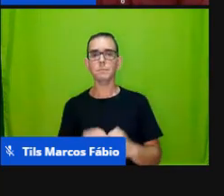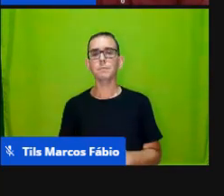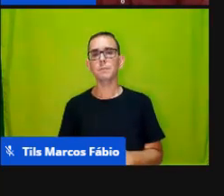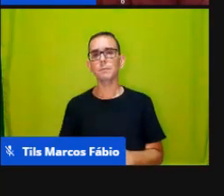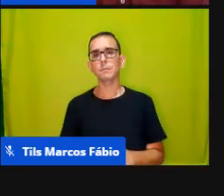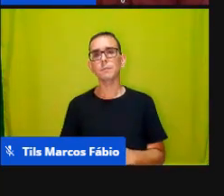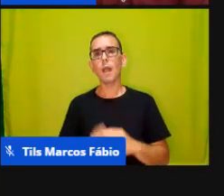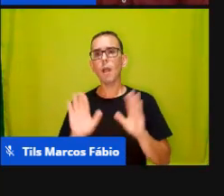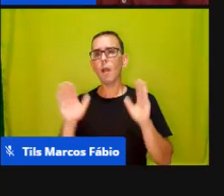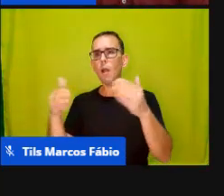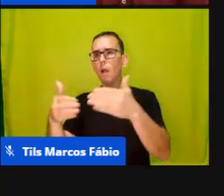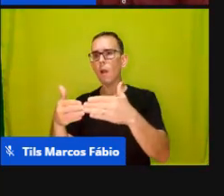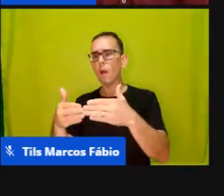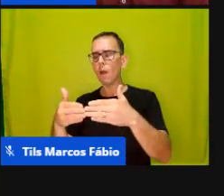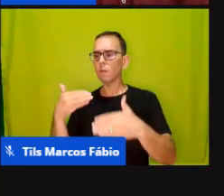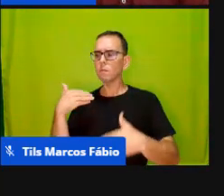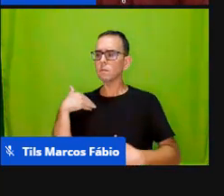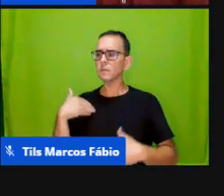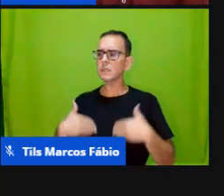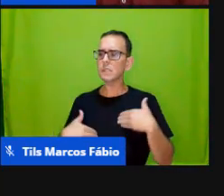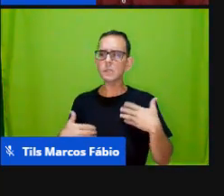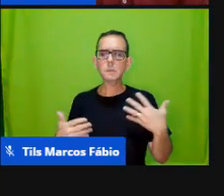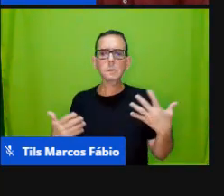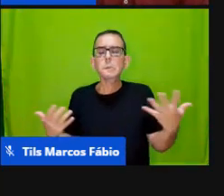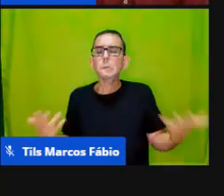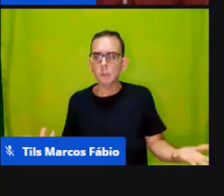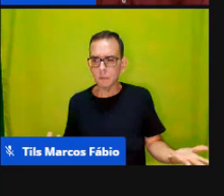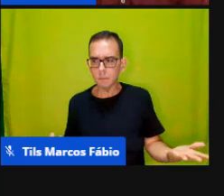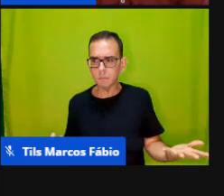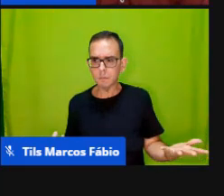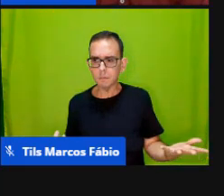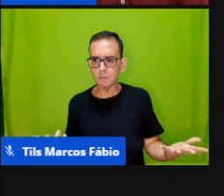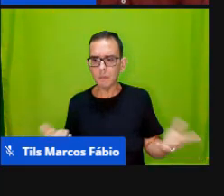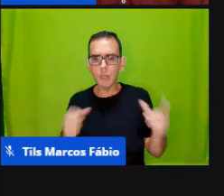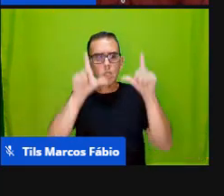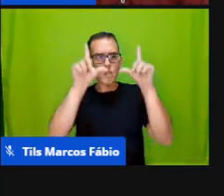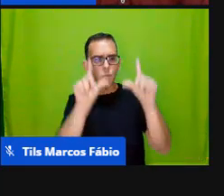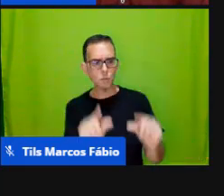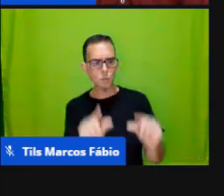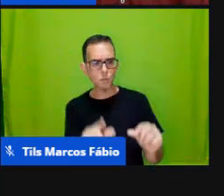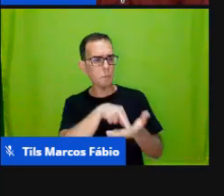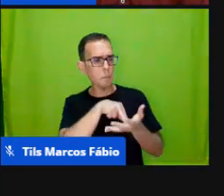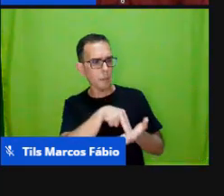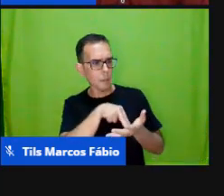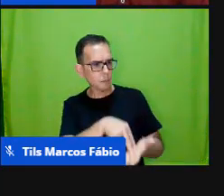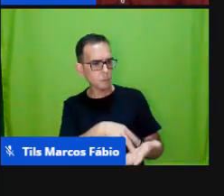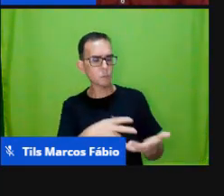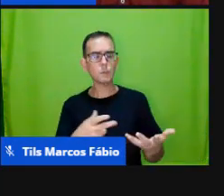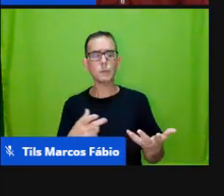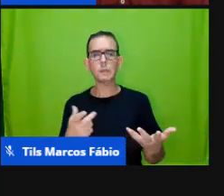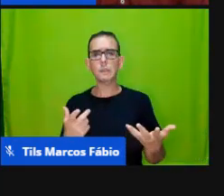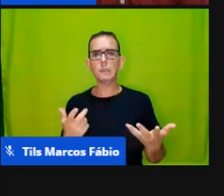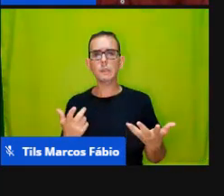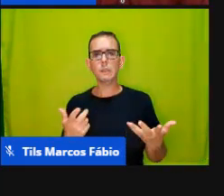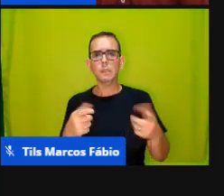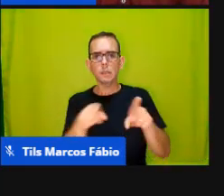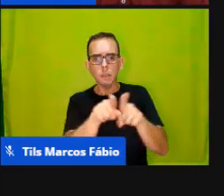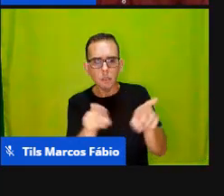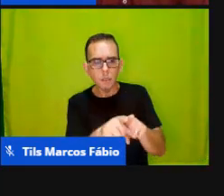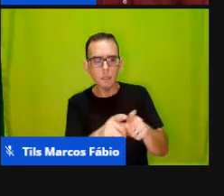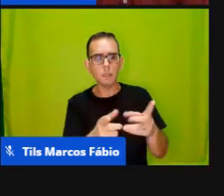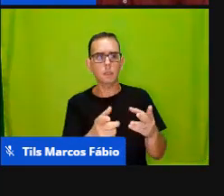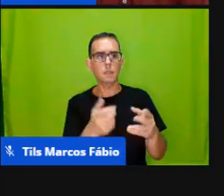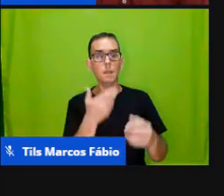parte física, qual é a vantagem, né? Ele diminui o peso, ele